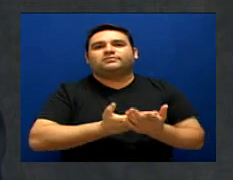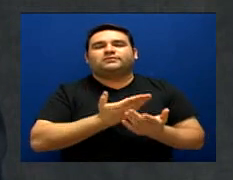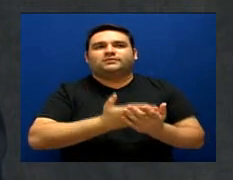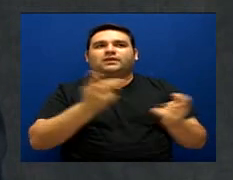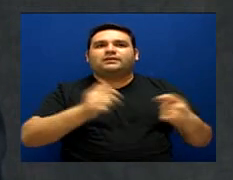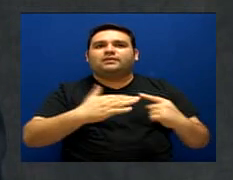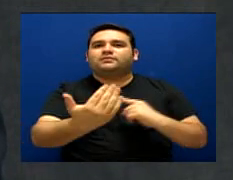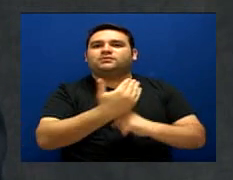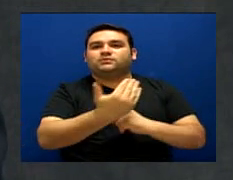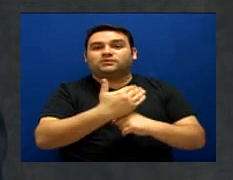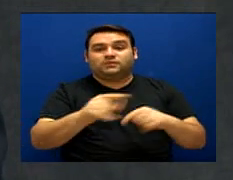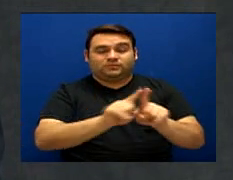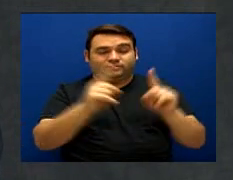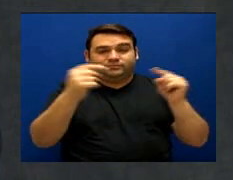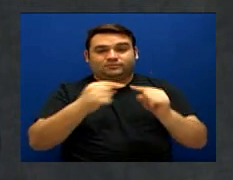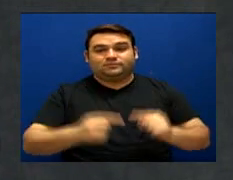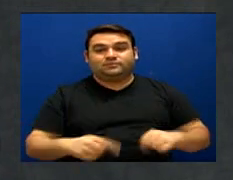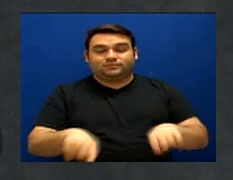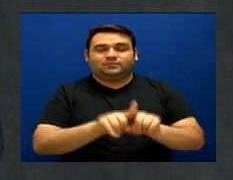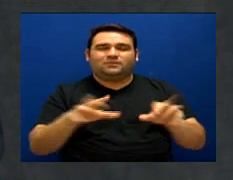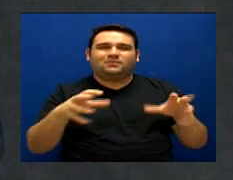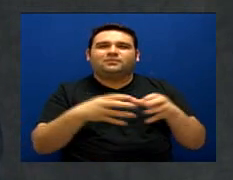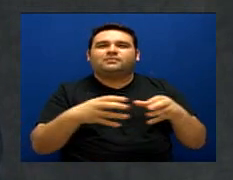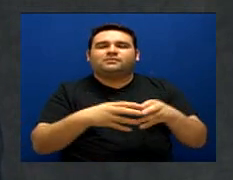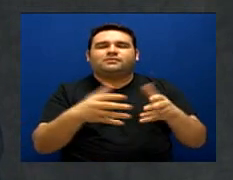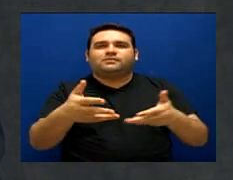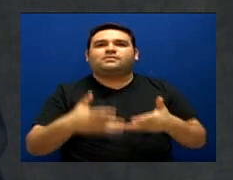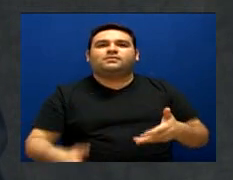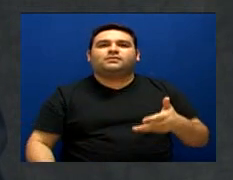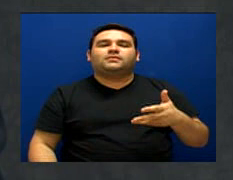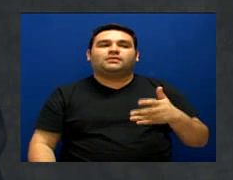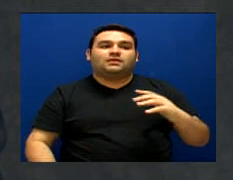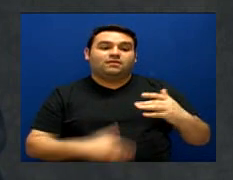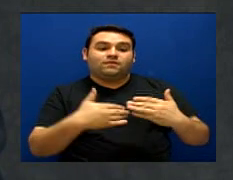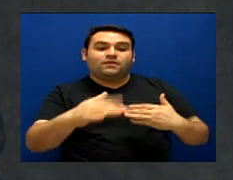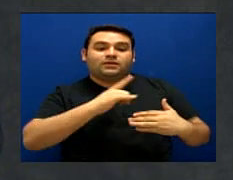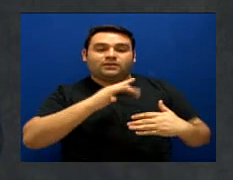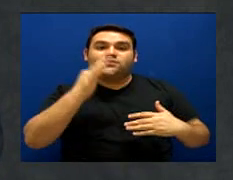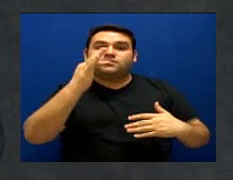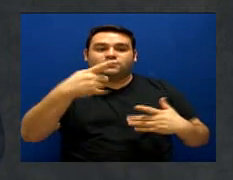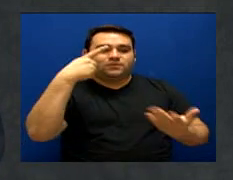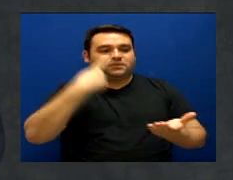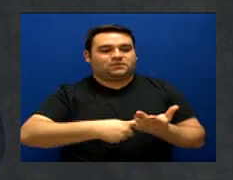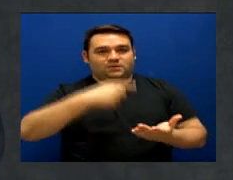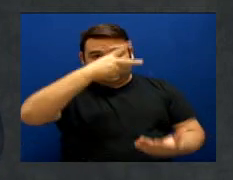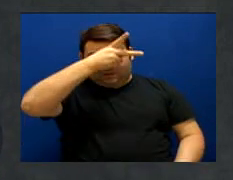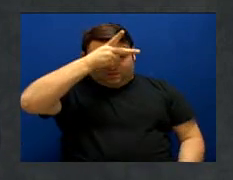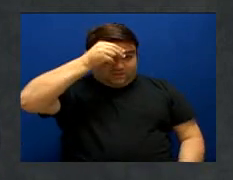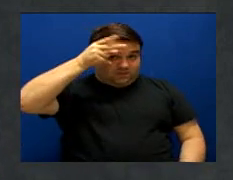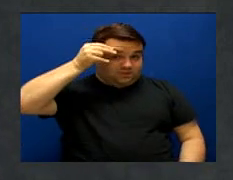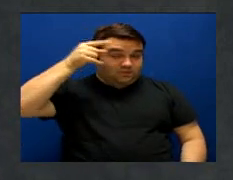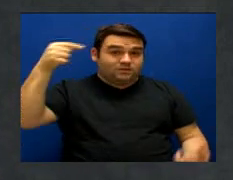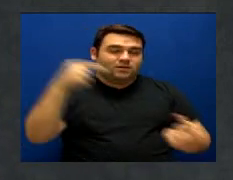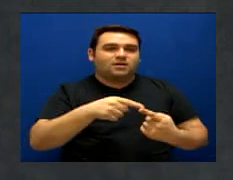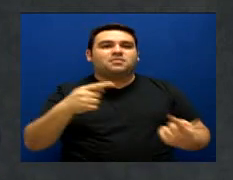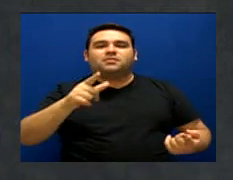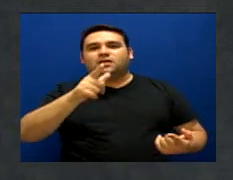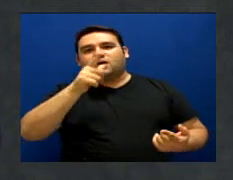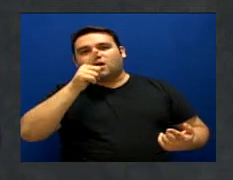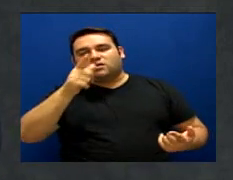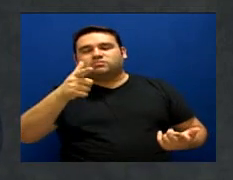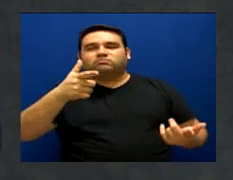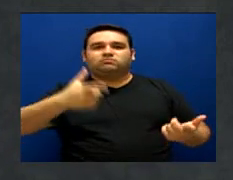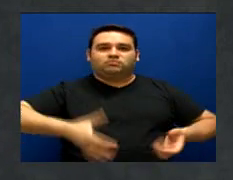uma contribuição muito grande com relação a essa questão. Inclusive, uma delas deverá desenvolver futuramente uma parceria com a Prefeitura com relação à